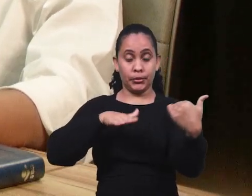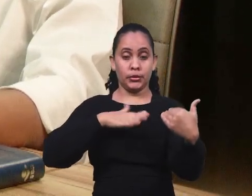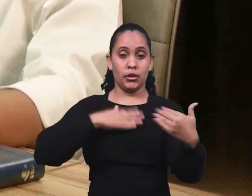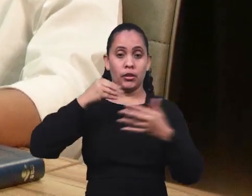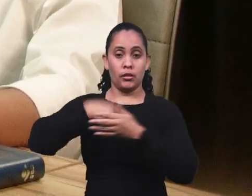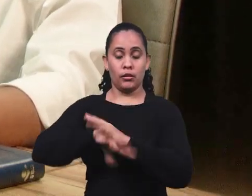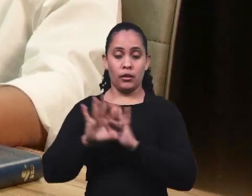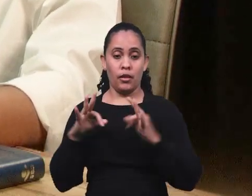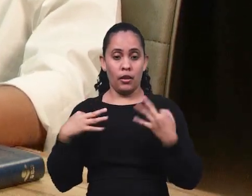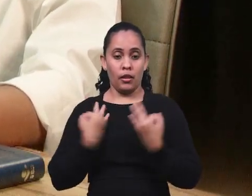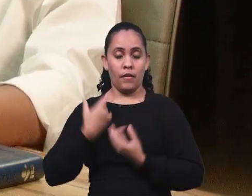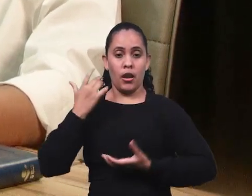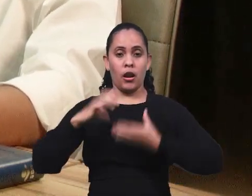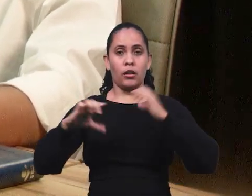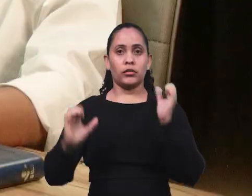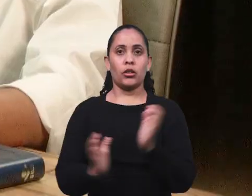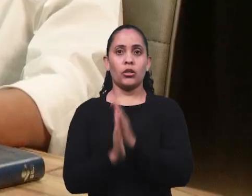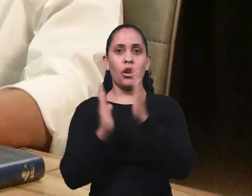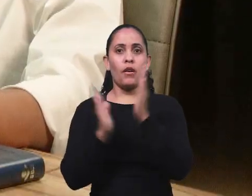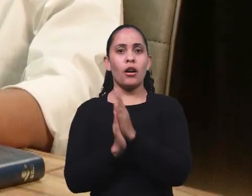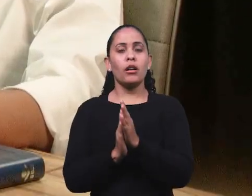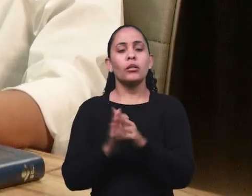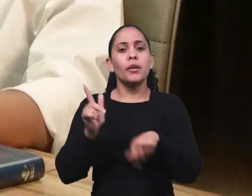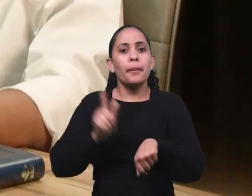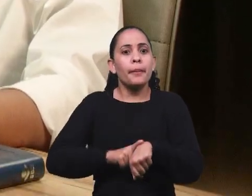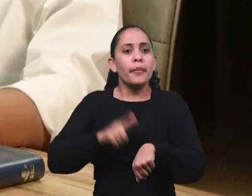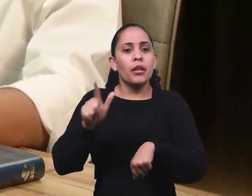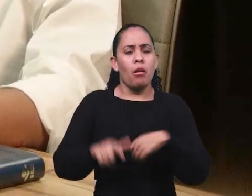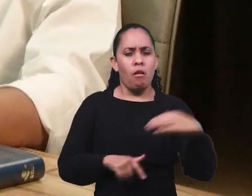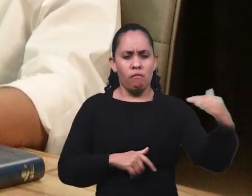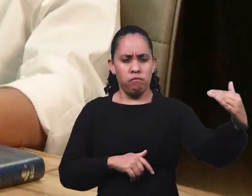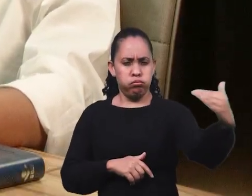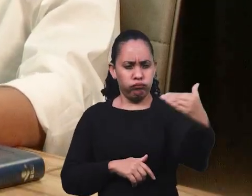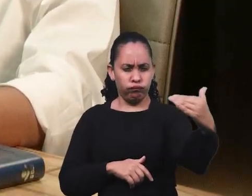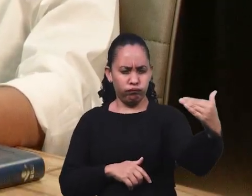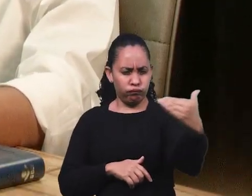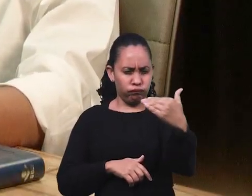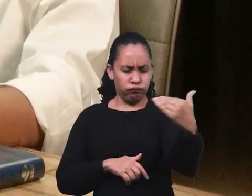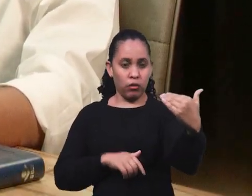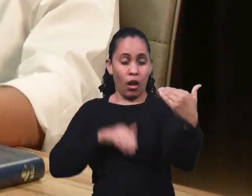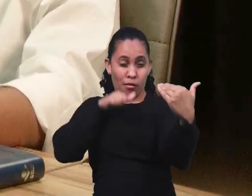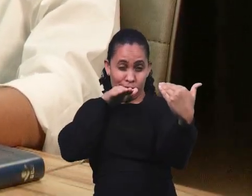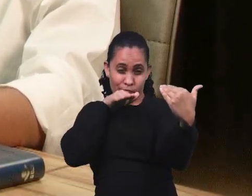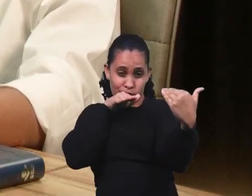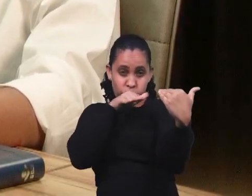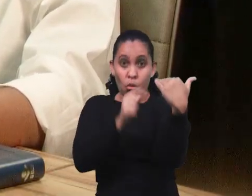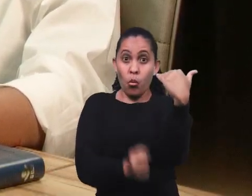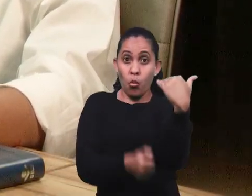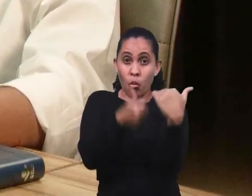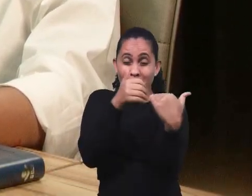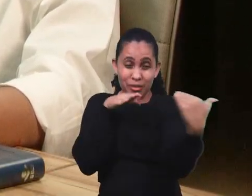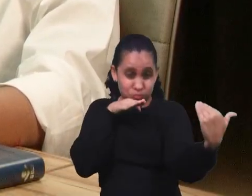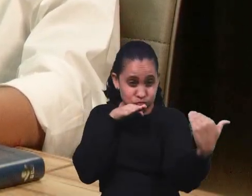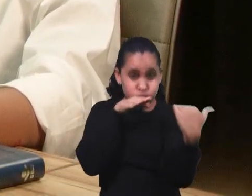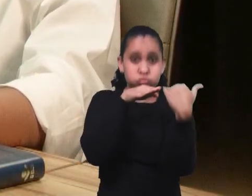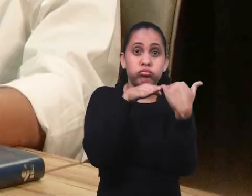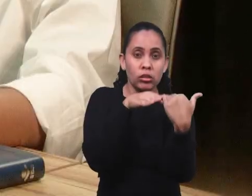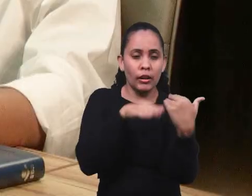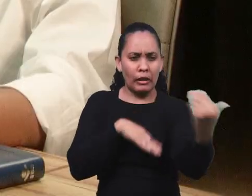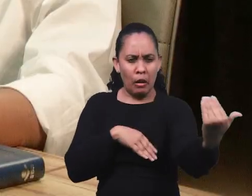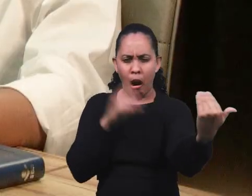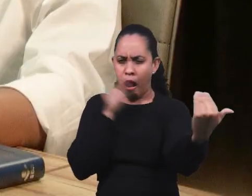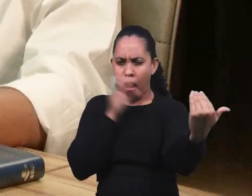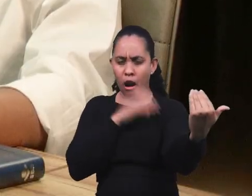mãe tava cantando louvores, né? E quando eles perceberam que a van tava chegando muito perto e ia bater, e a van tava muito